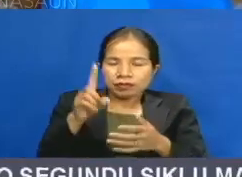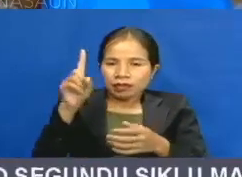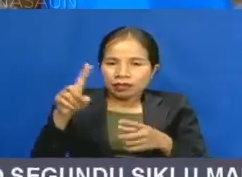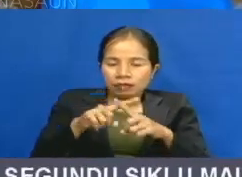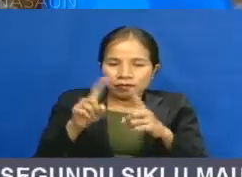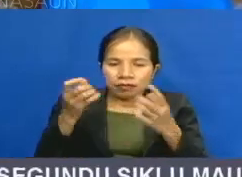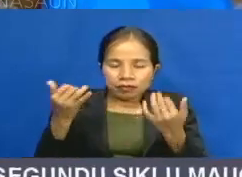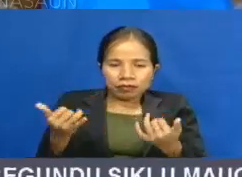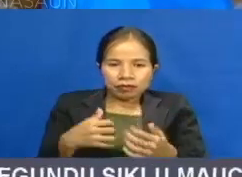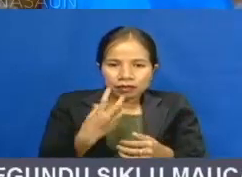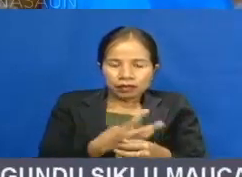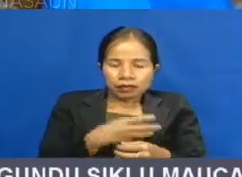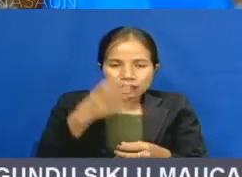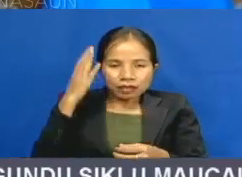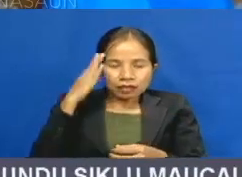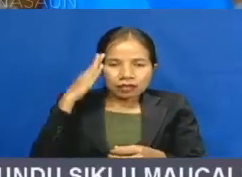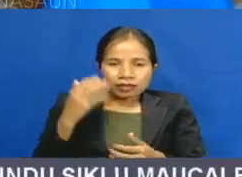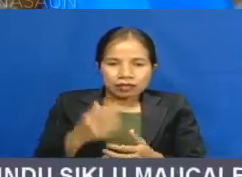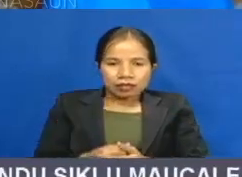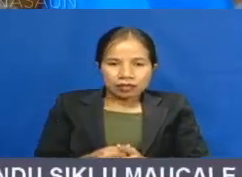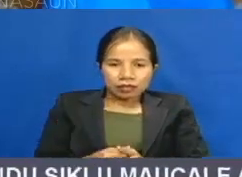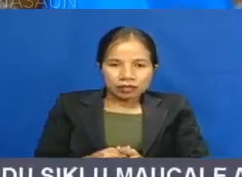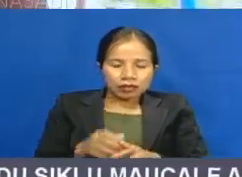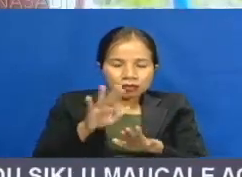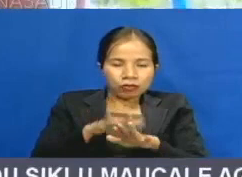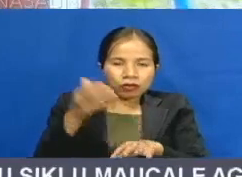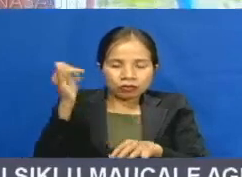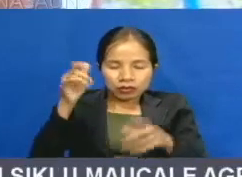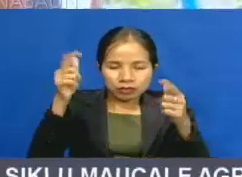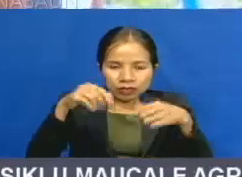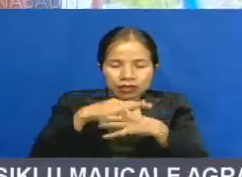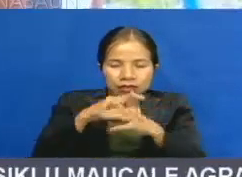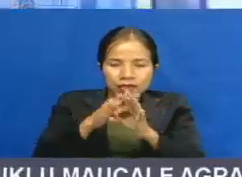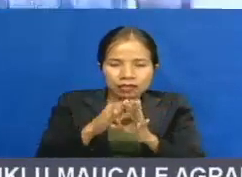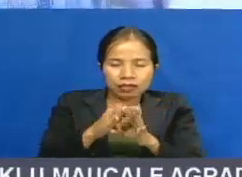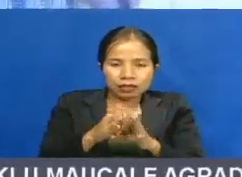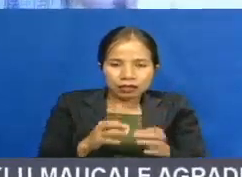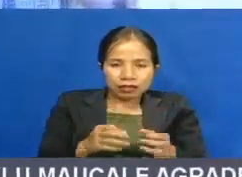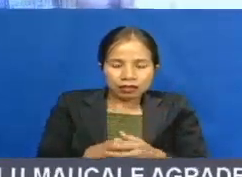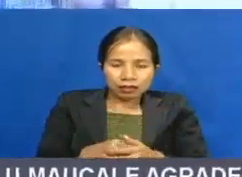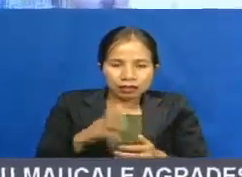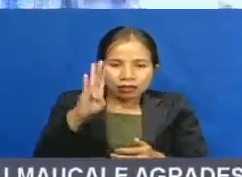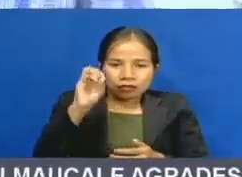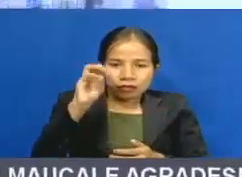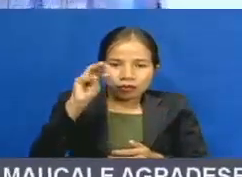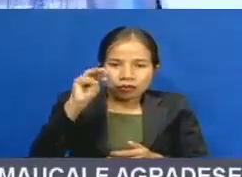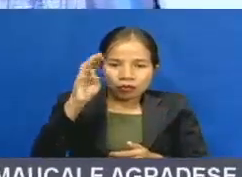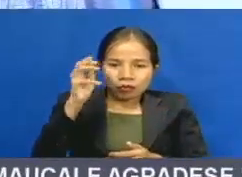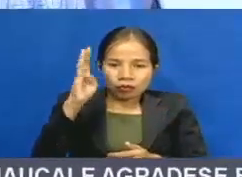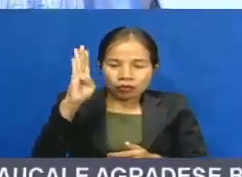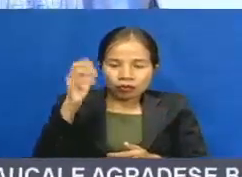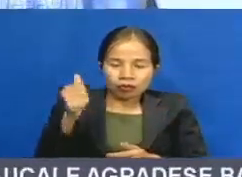hoje ainda consegue contacto Sira mais resolve ona. Bomba rua né no ida consegue lá no